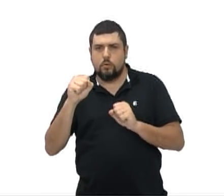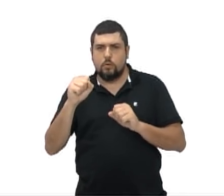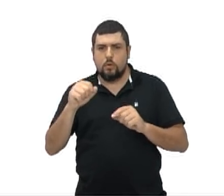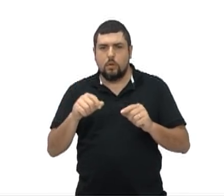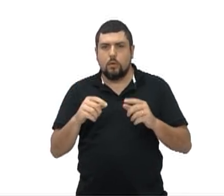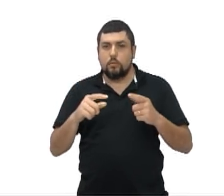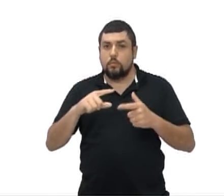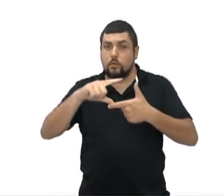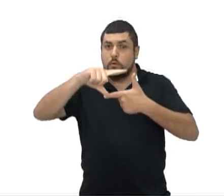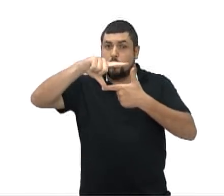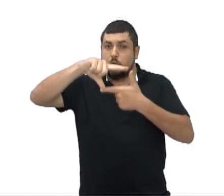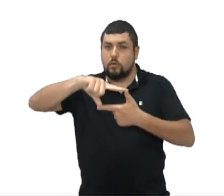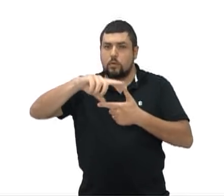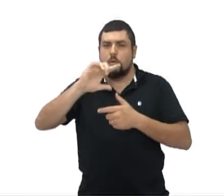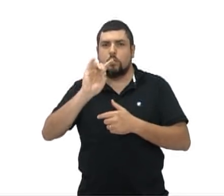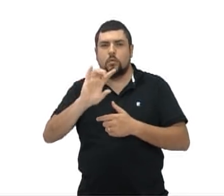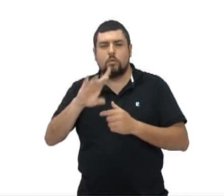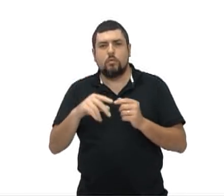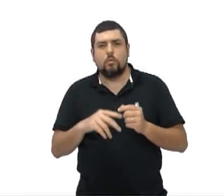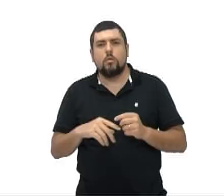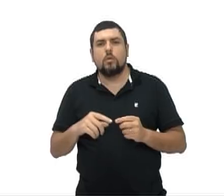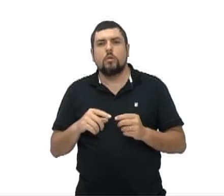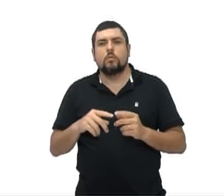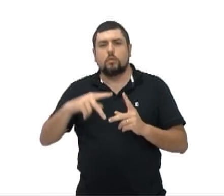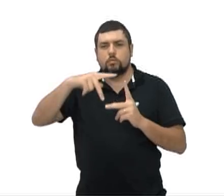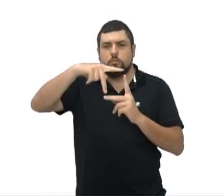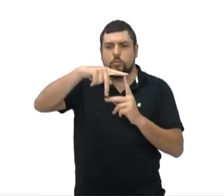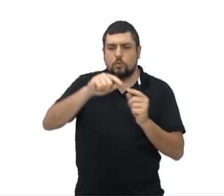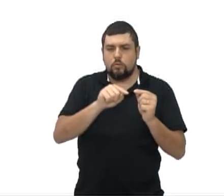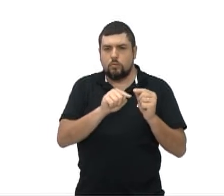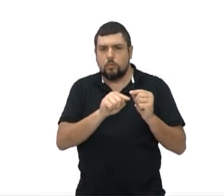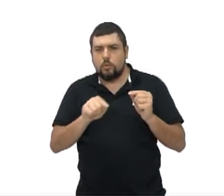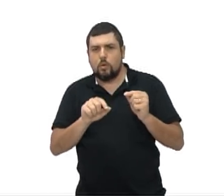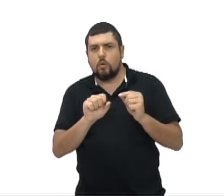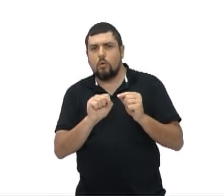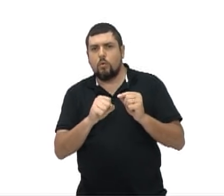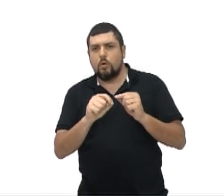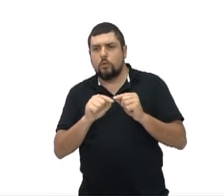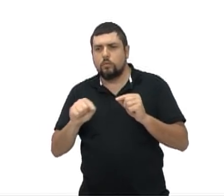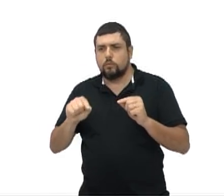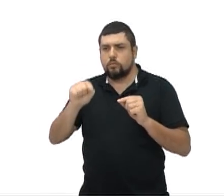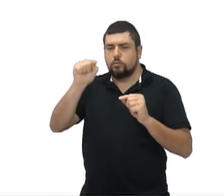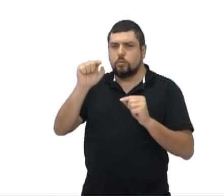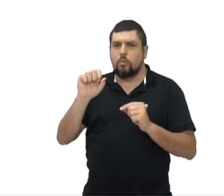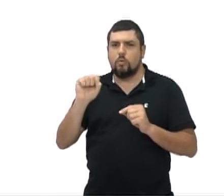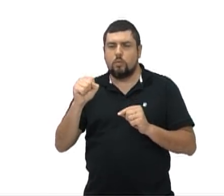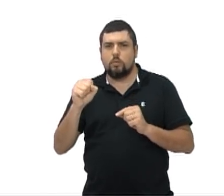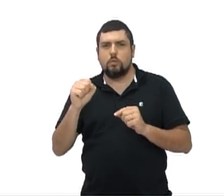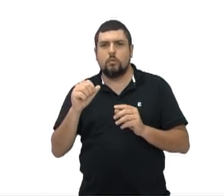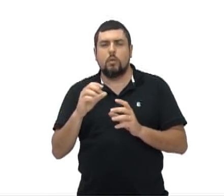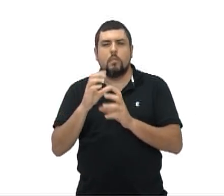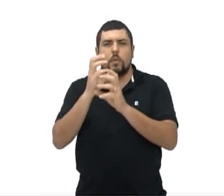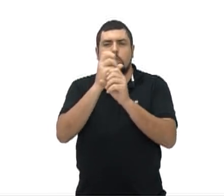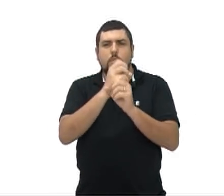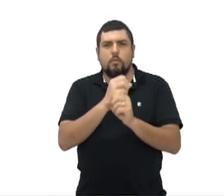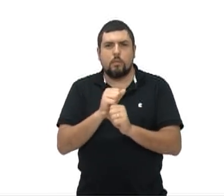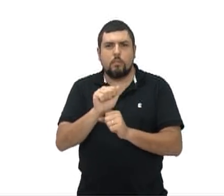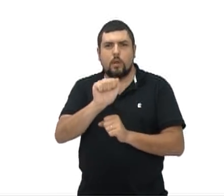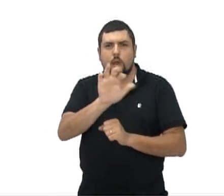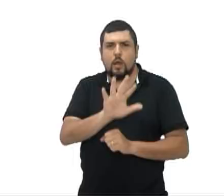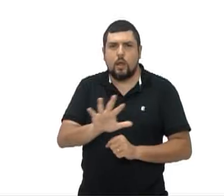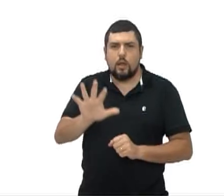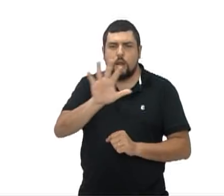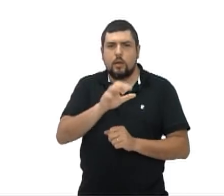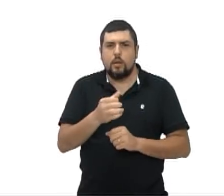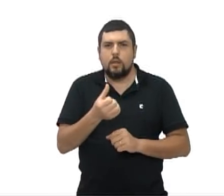4, 5, 6, 7, 8 por 8. Então, 64 quadradinhos compõem